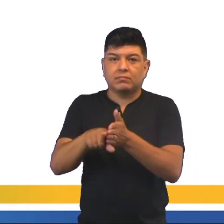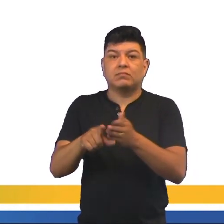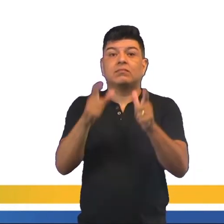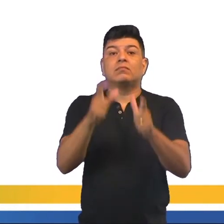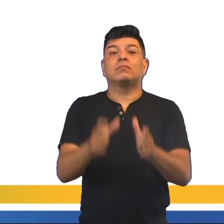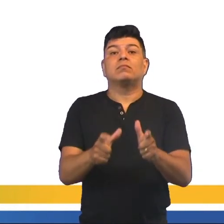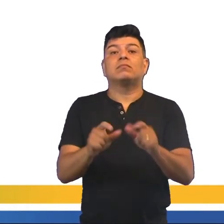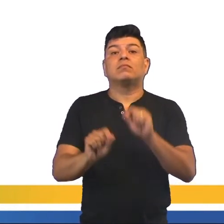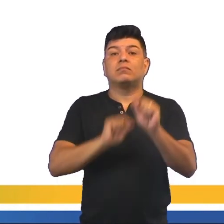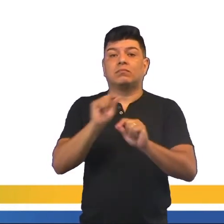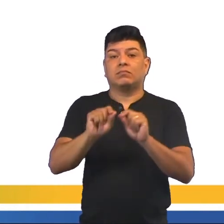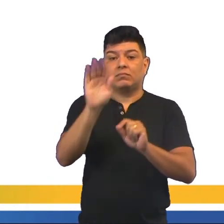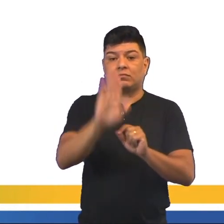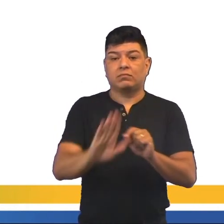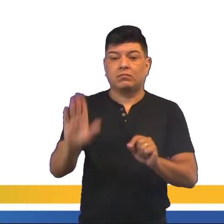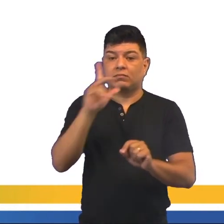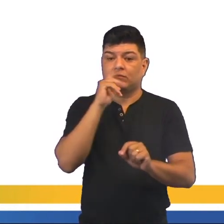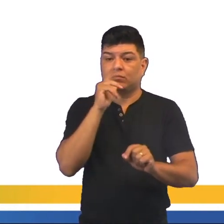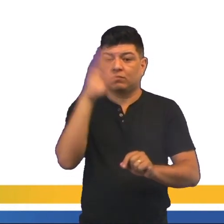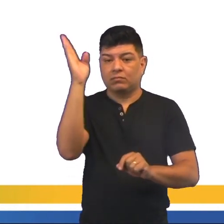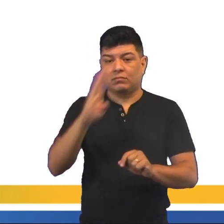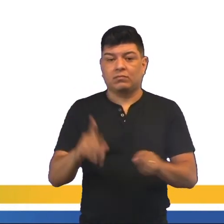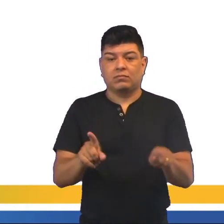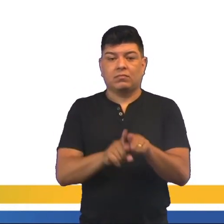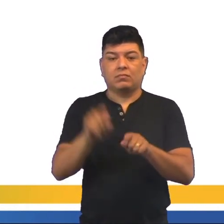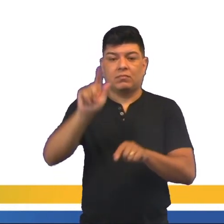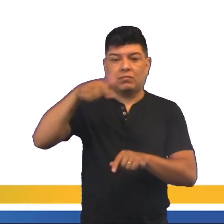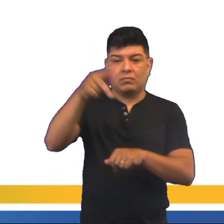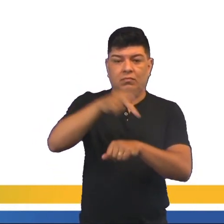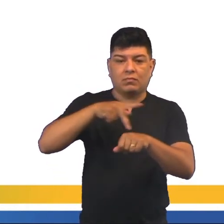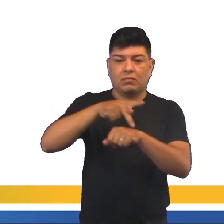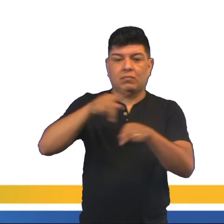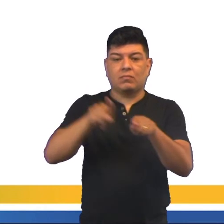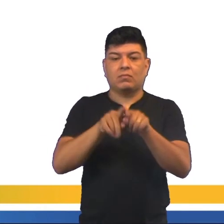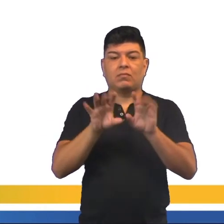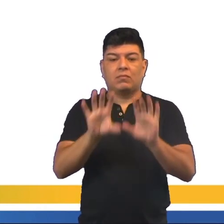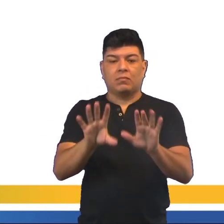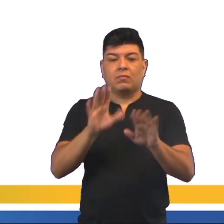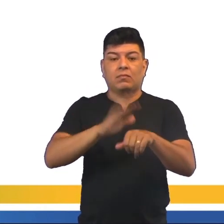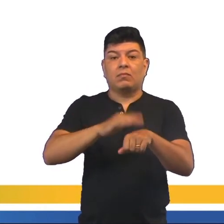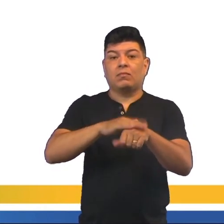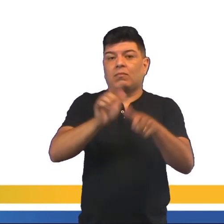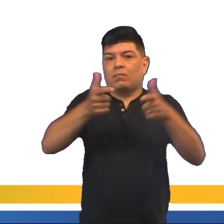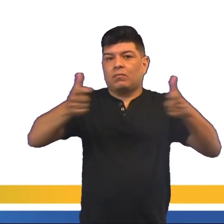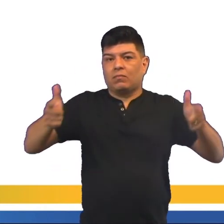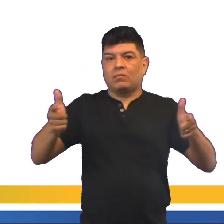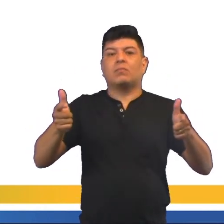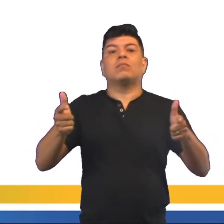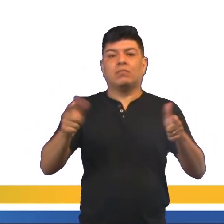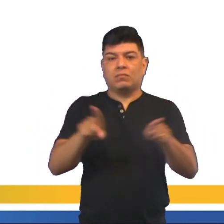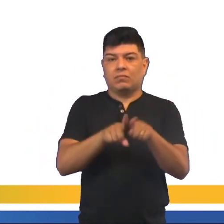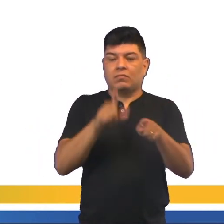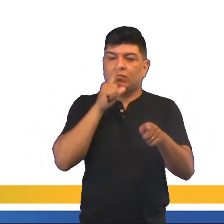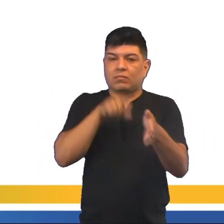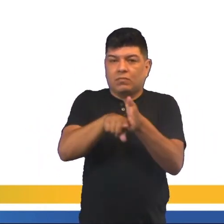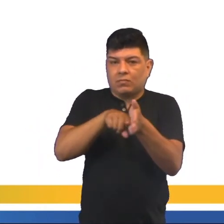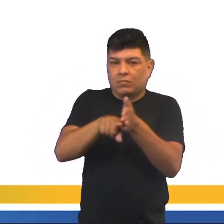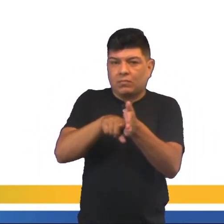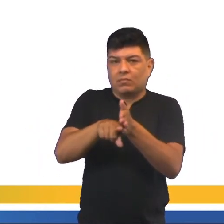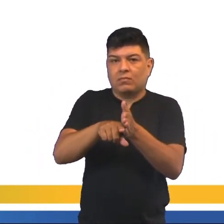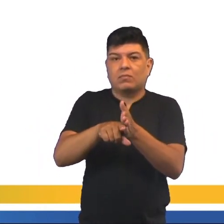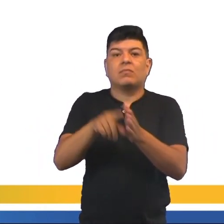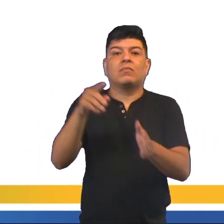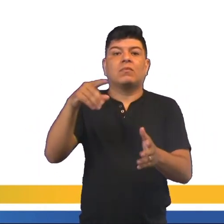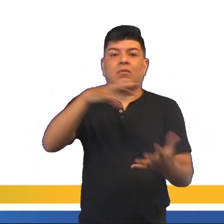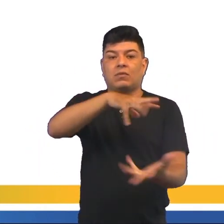constituída pela bacia hidrográfica da Amazônia brasileira e internacional, sendo esta a mais extensa rede hidrográfica da Terra.